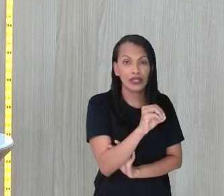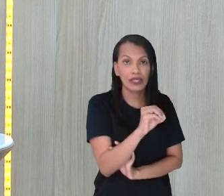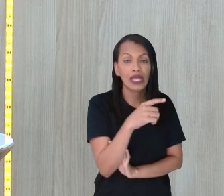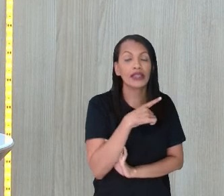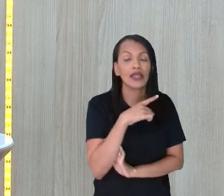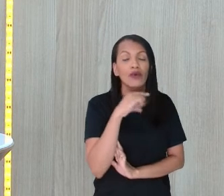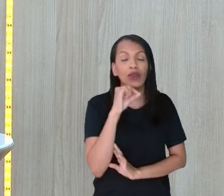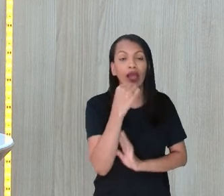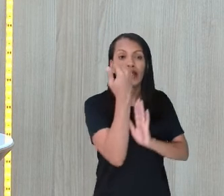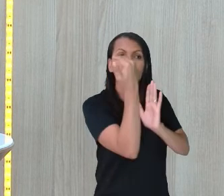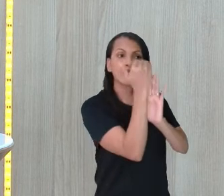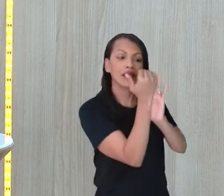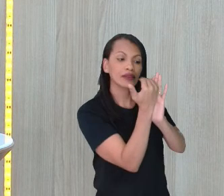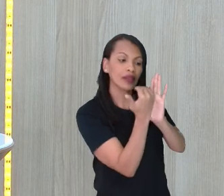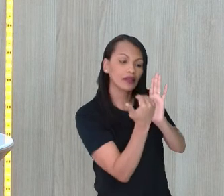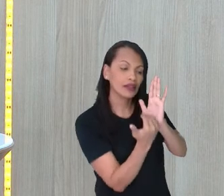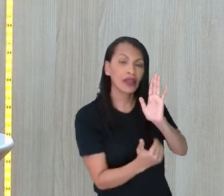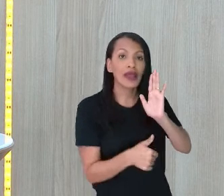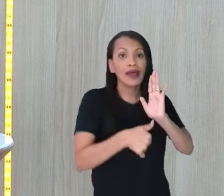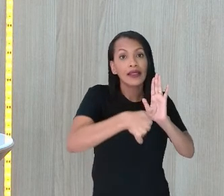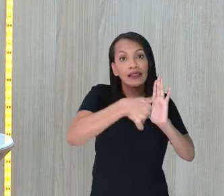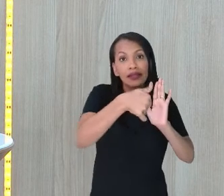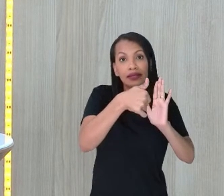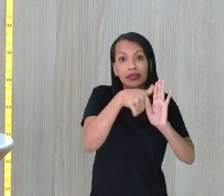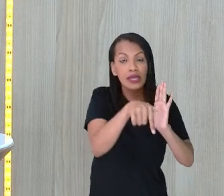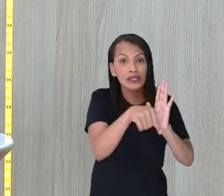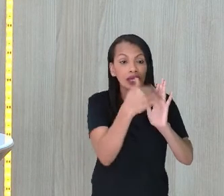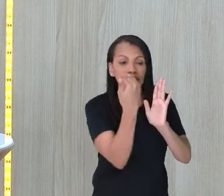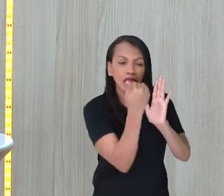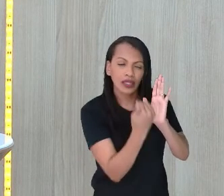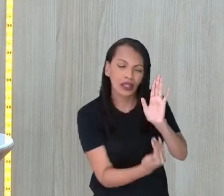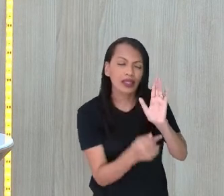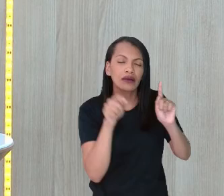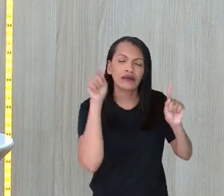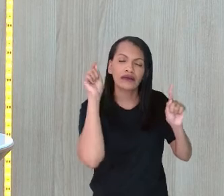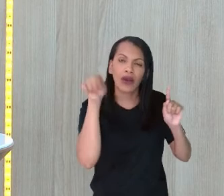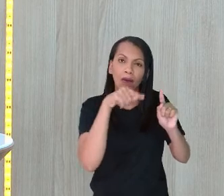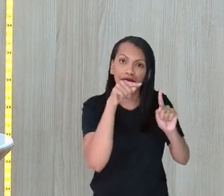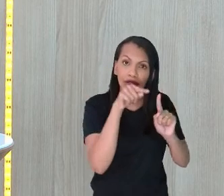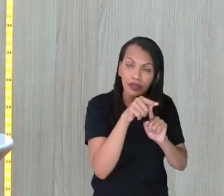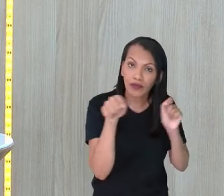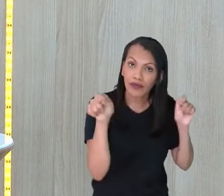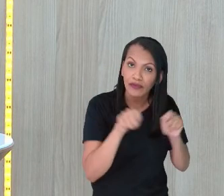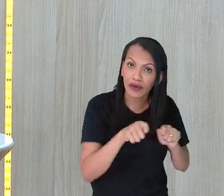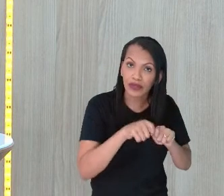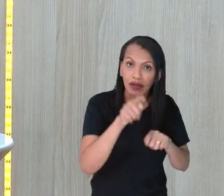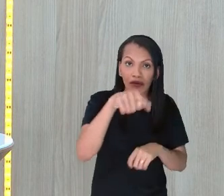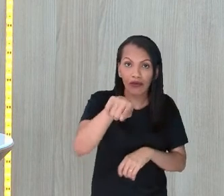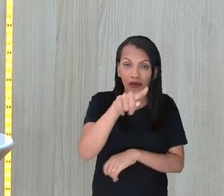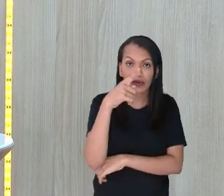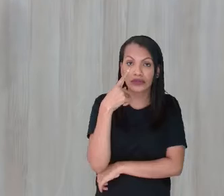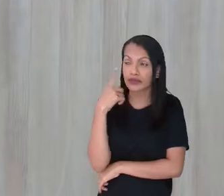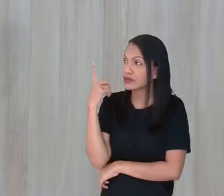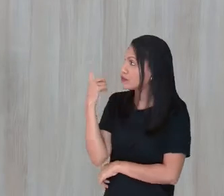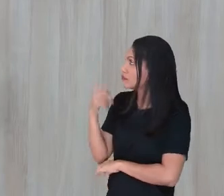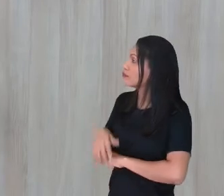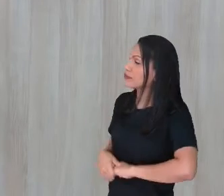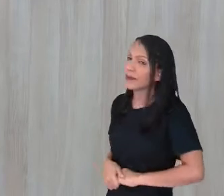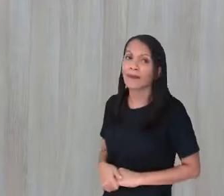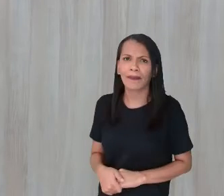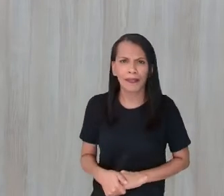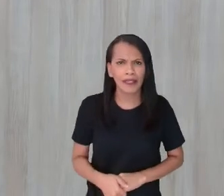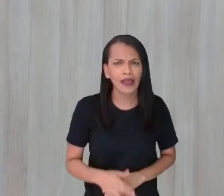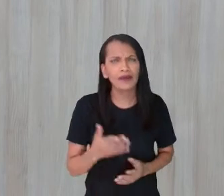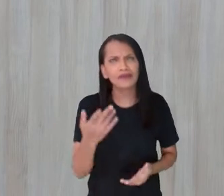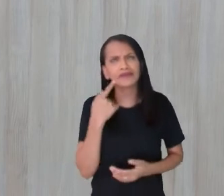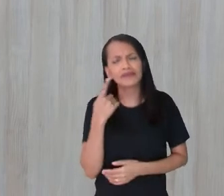possamos cumprir até 2030 todos esses 17 objetivos, professora. Então, pessoal, o que ela acabou de falar, o que a professora acabou de falar, é